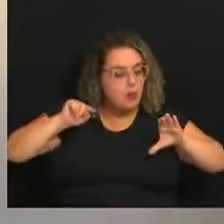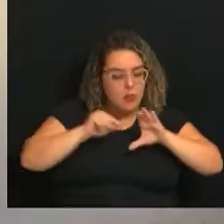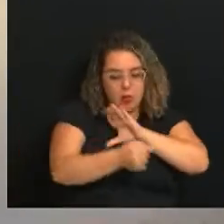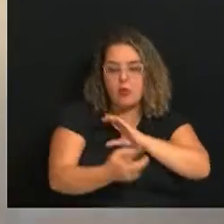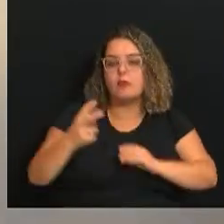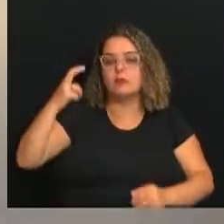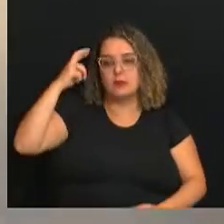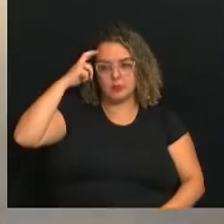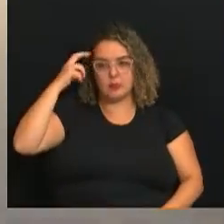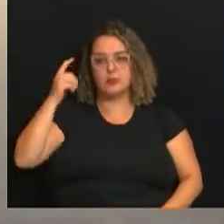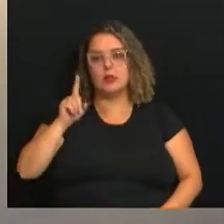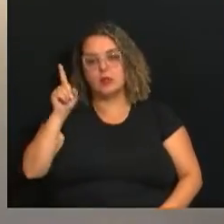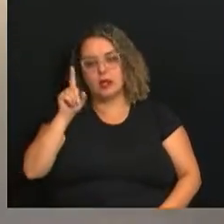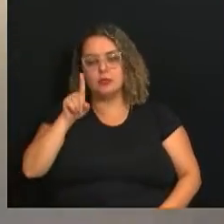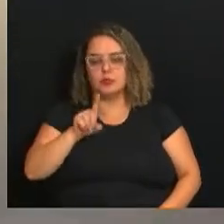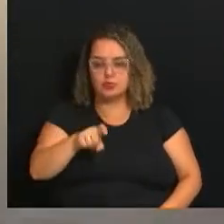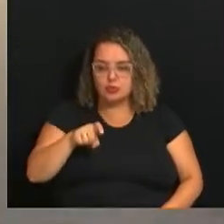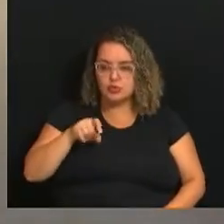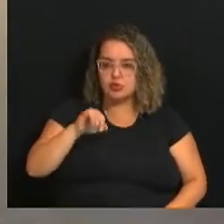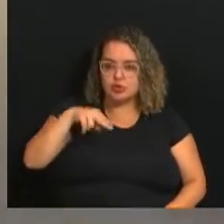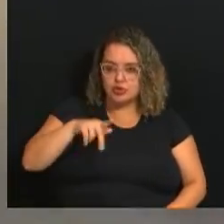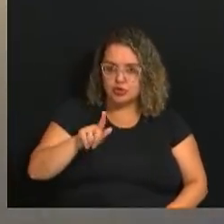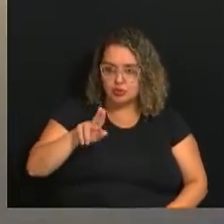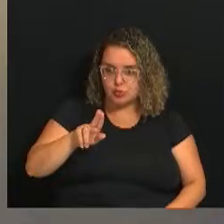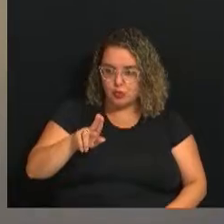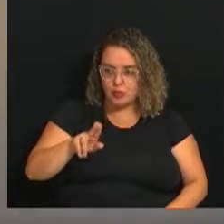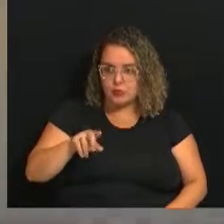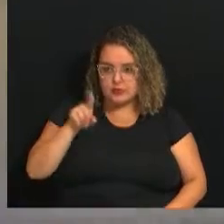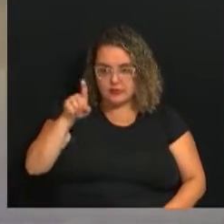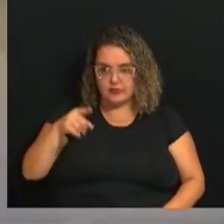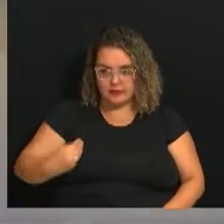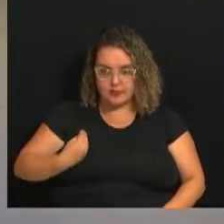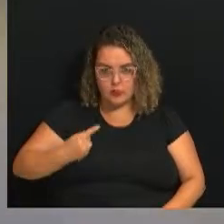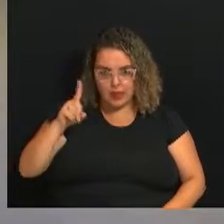eu pude ter uma experiência, né, sensorial e